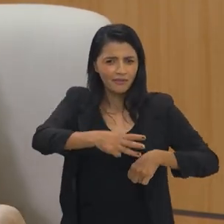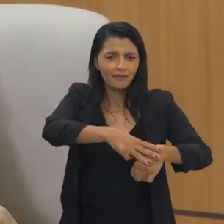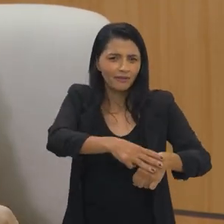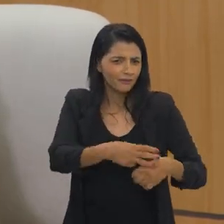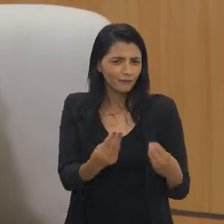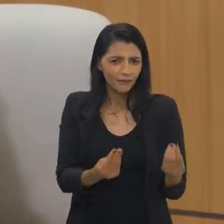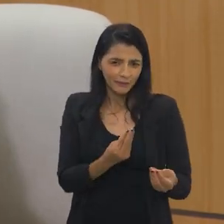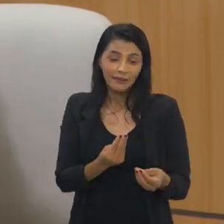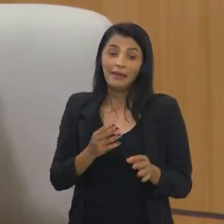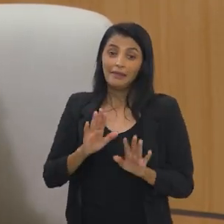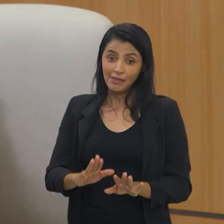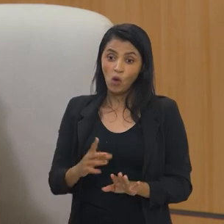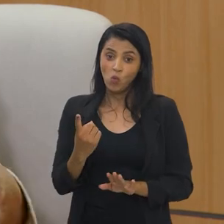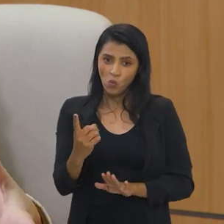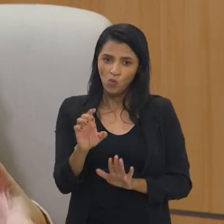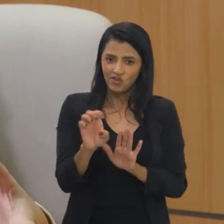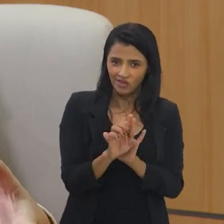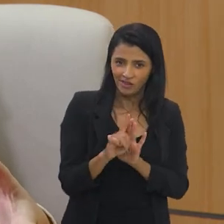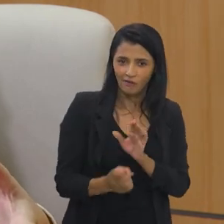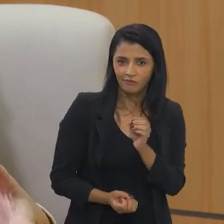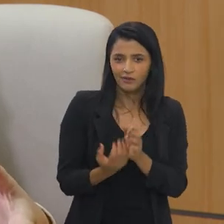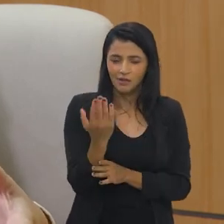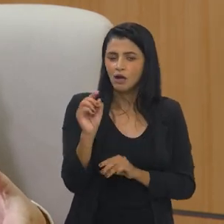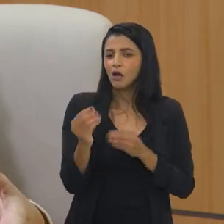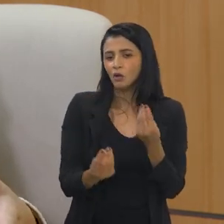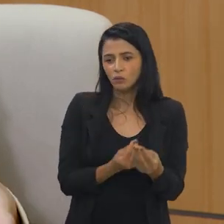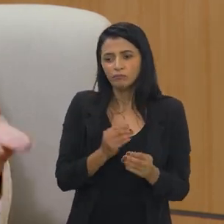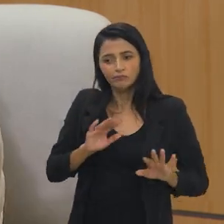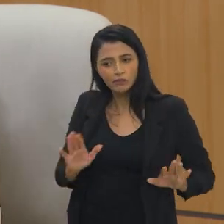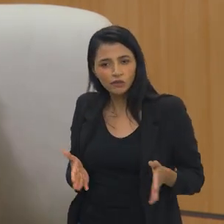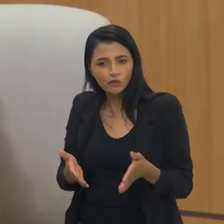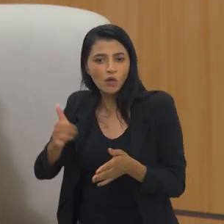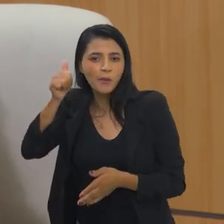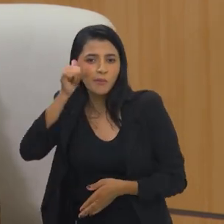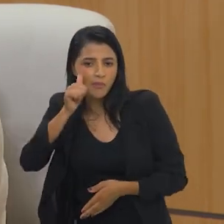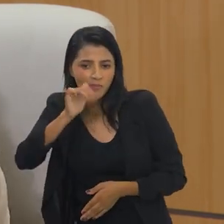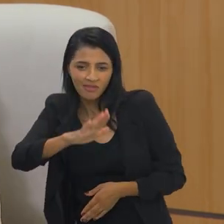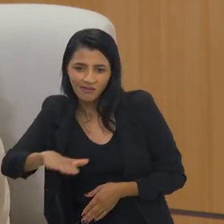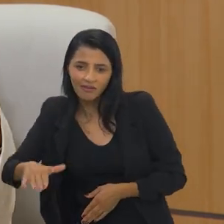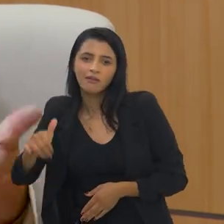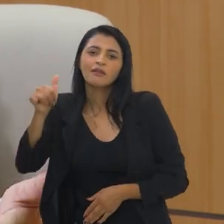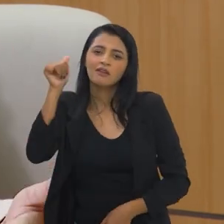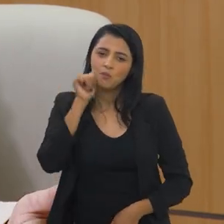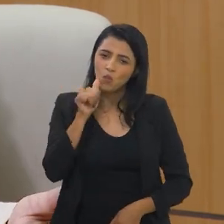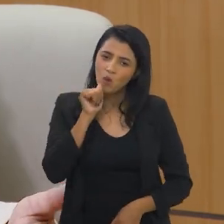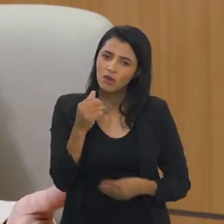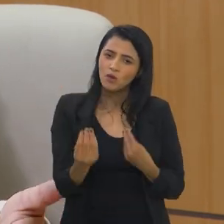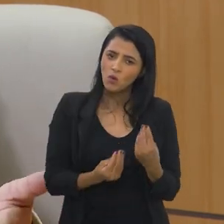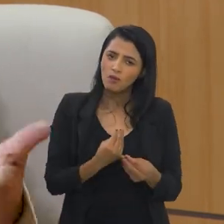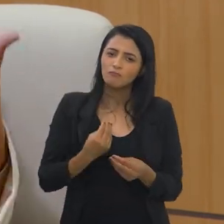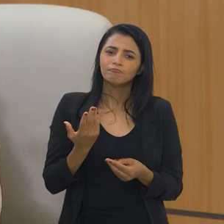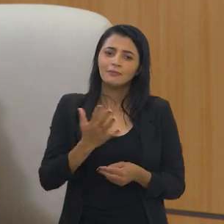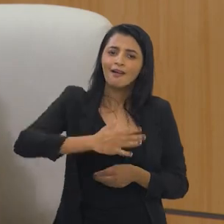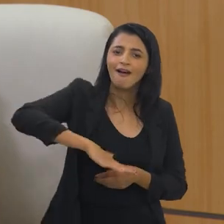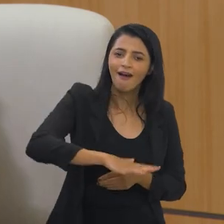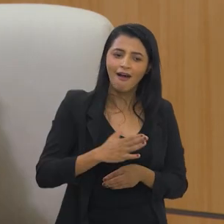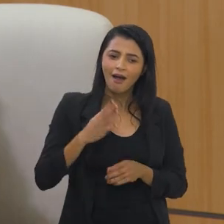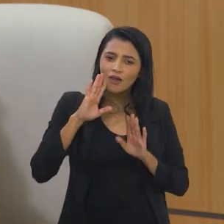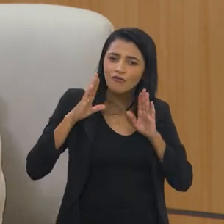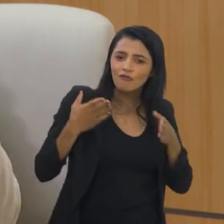áreas um dos editais que a Luciana traz é o incentivo para meninas e mulheres né